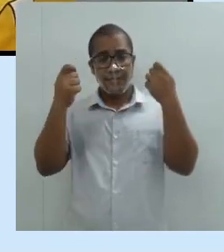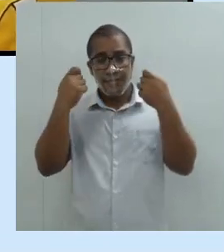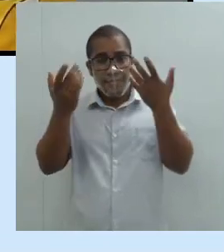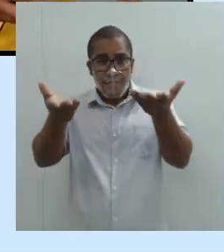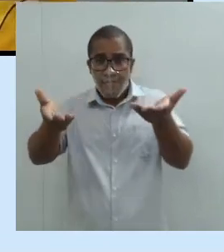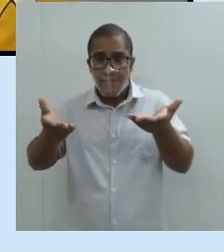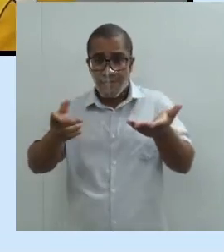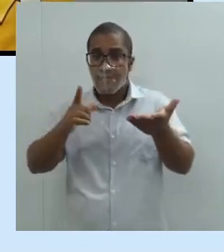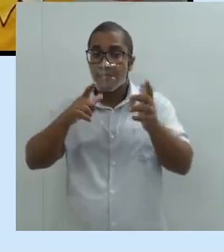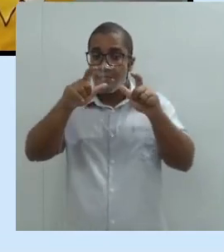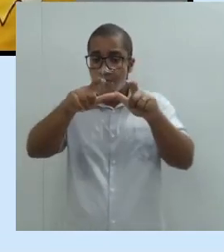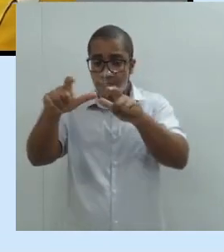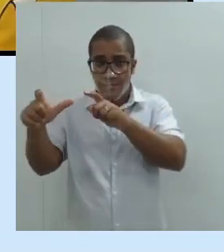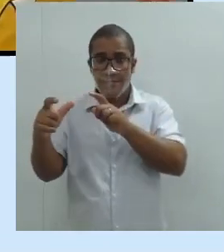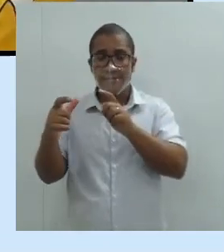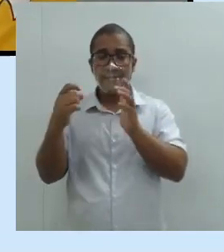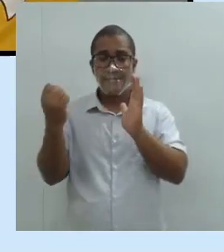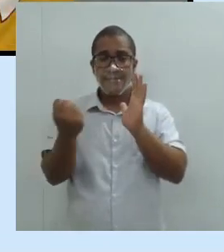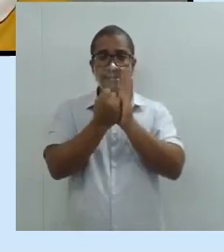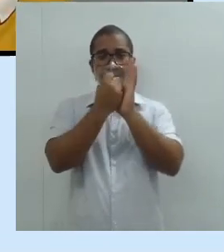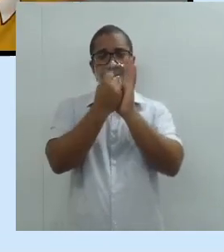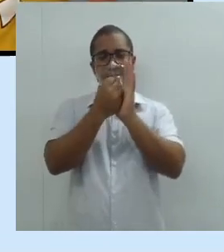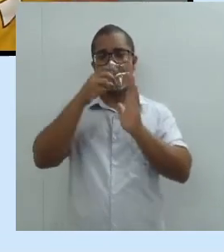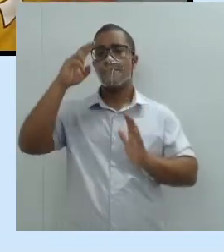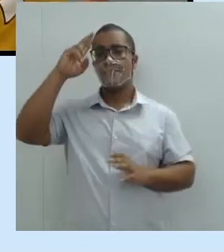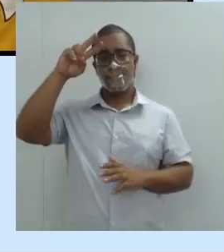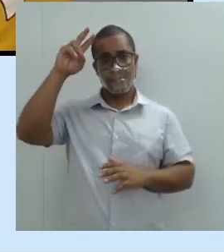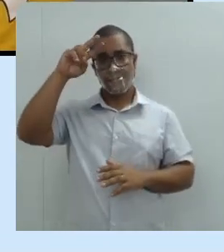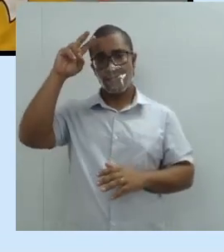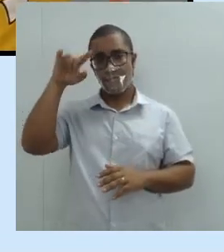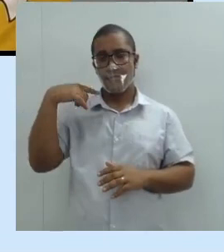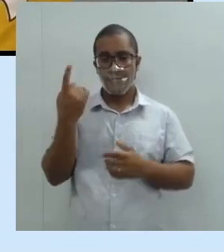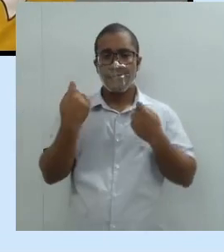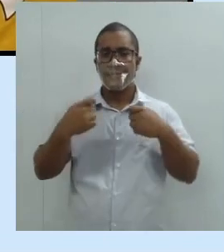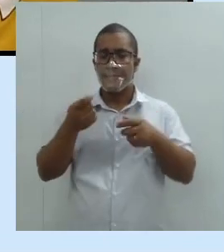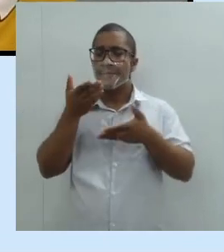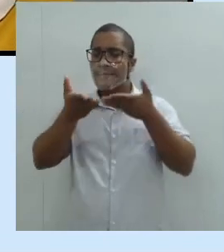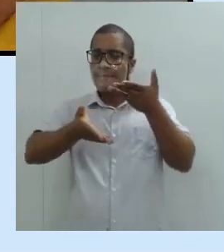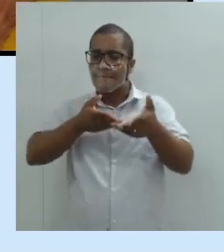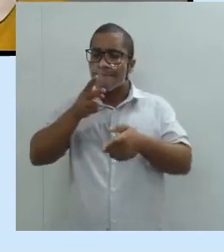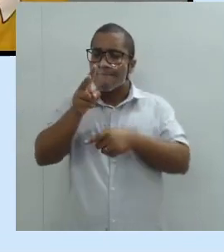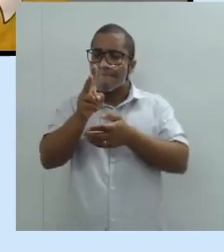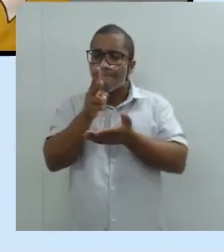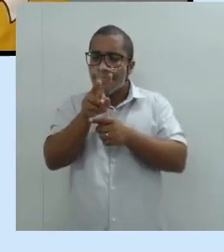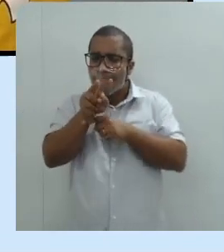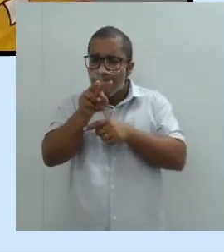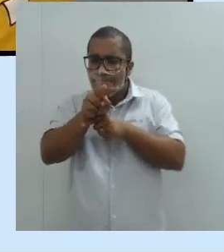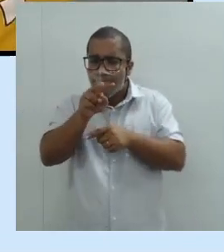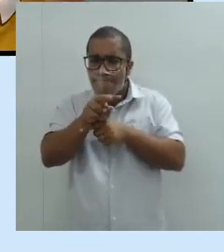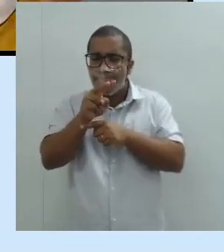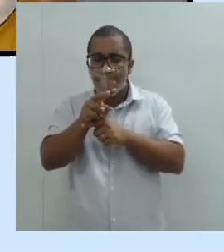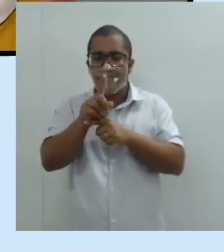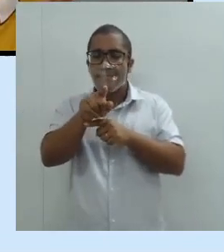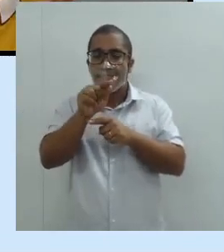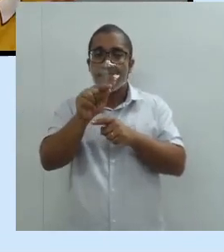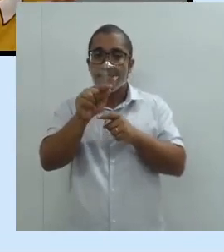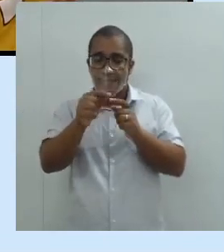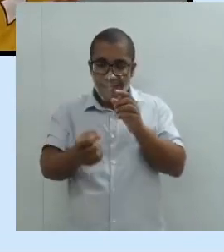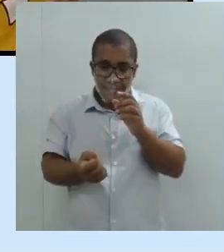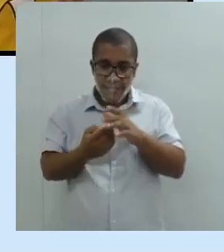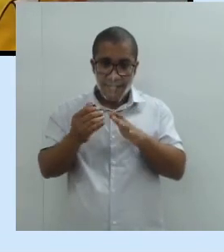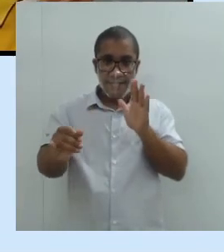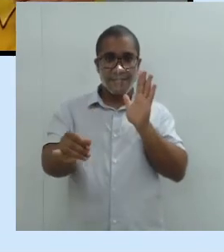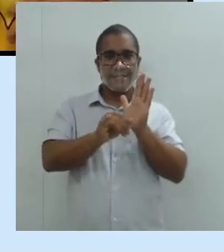lugares históricos que a gente precisa da preservação para a criação da nossa identidade cultural, tá